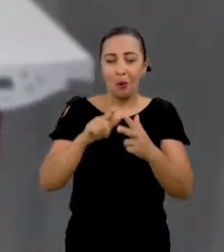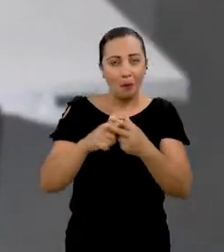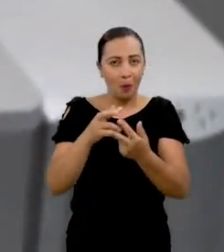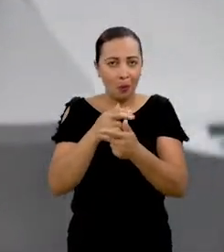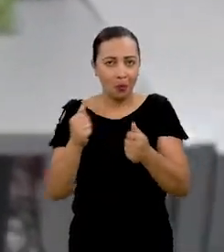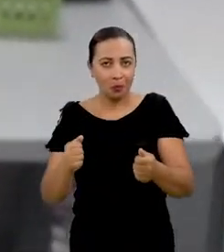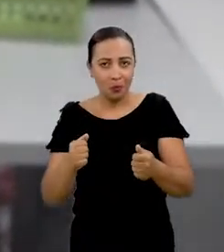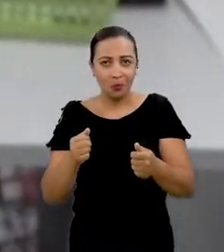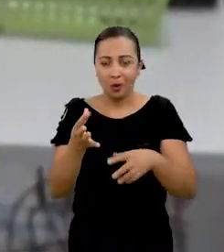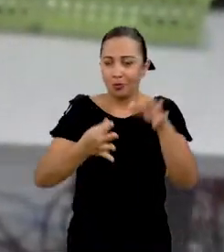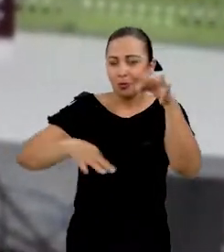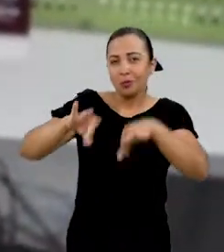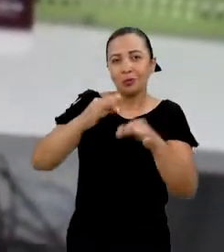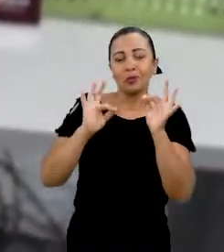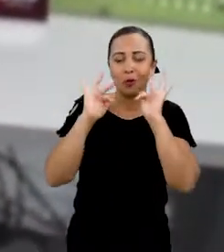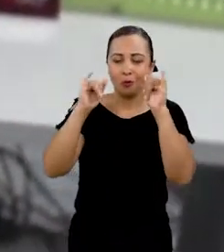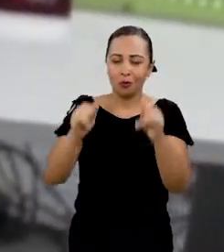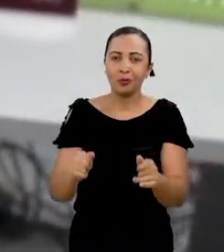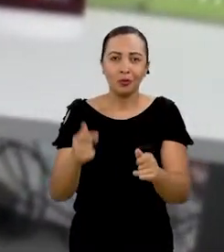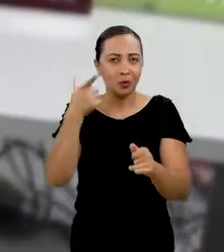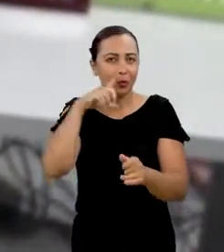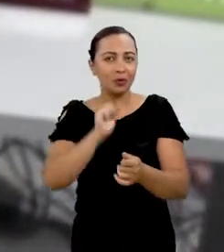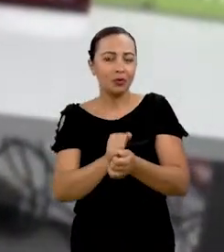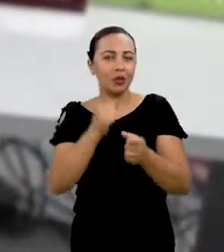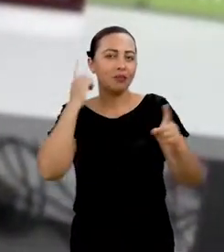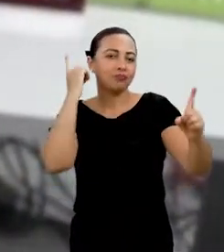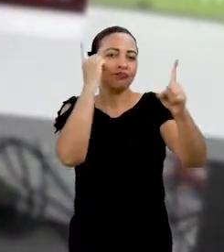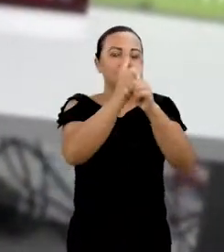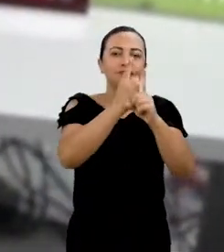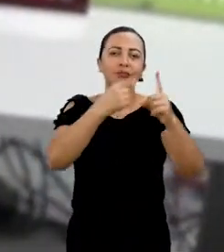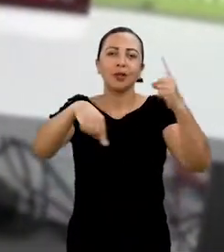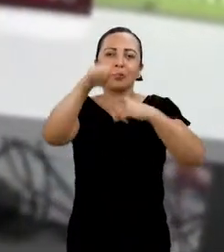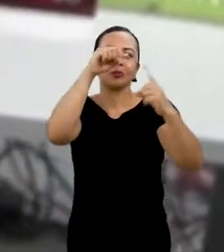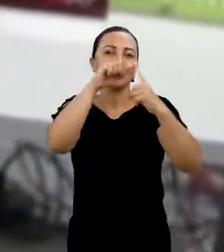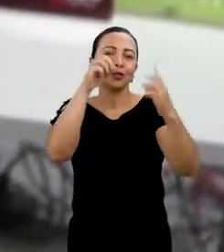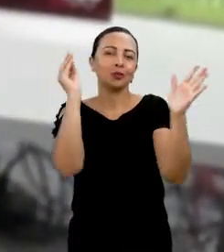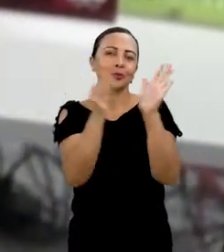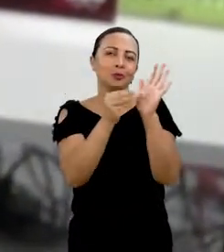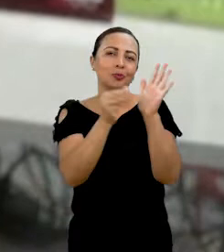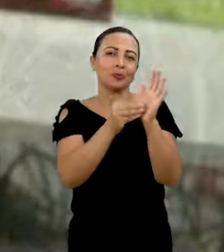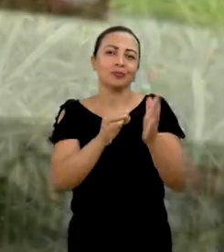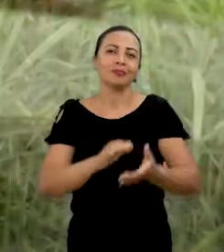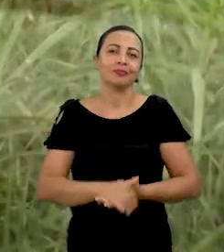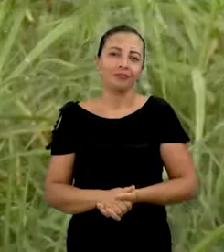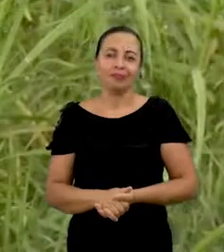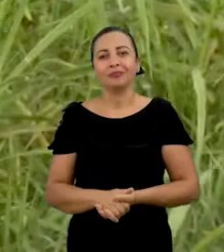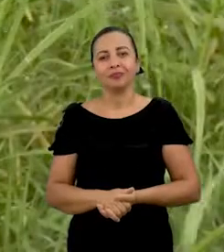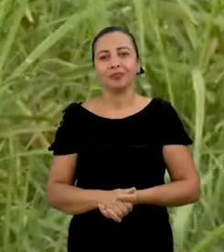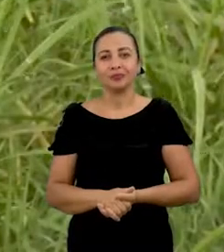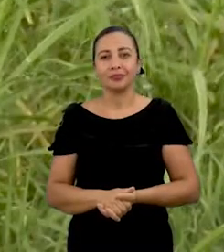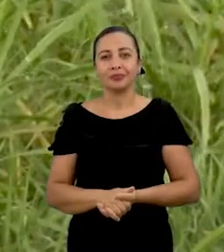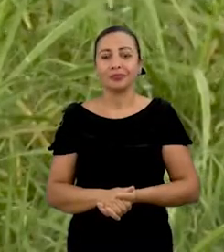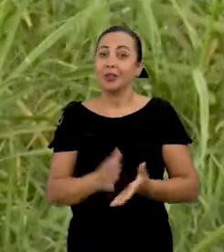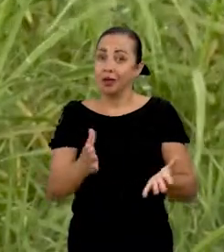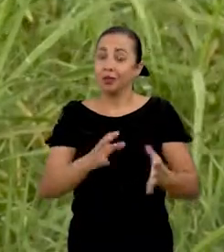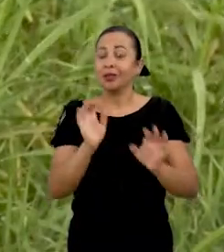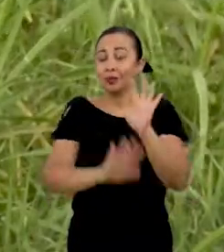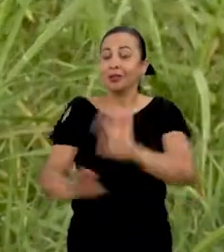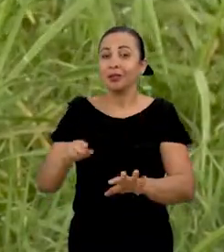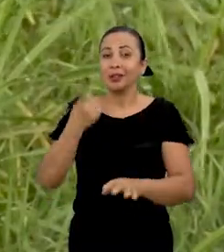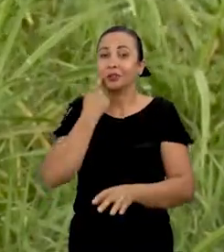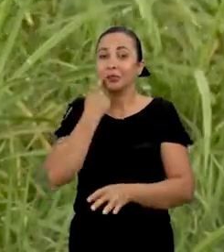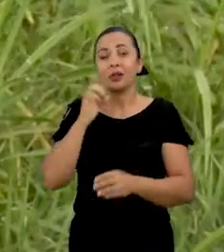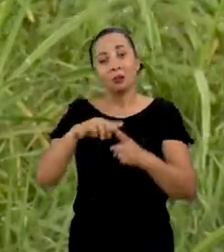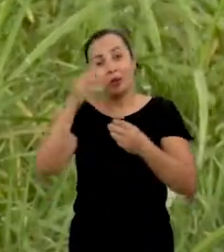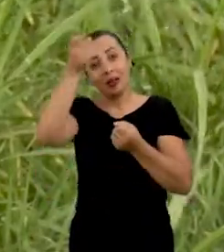a atividade antimicrobiana frente a essa cepa de interesse da nossa pesquisa. Da criação de peixes para a criação